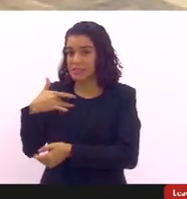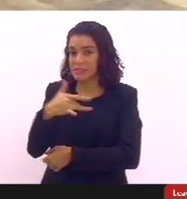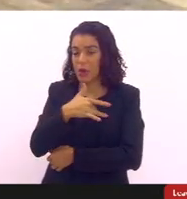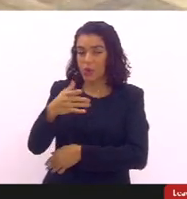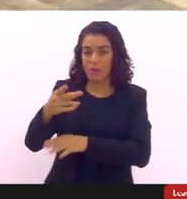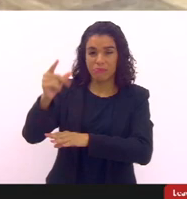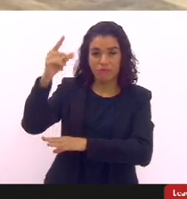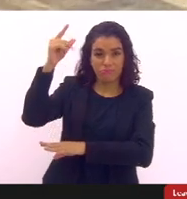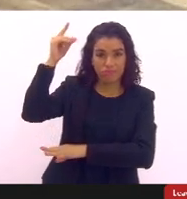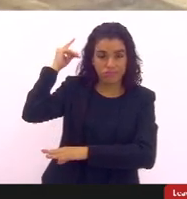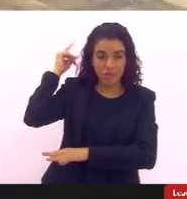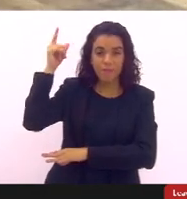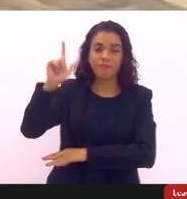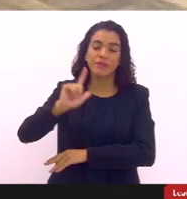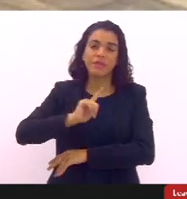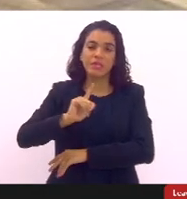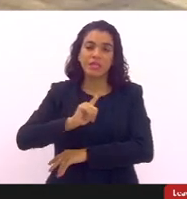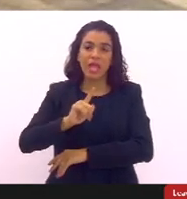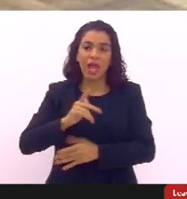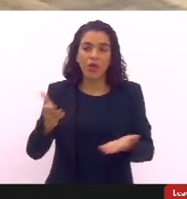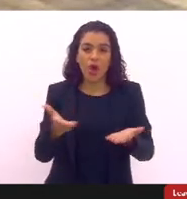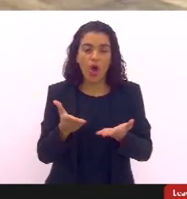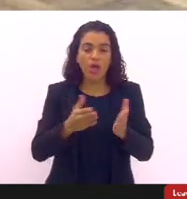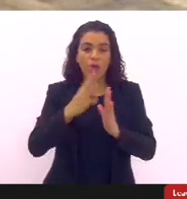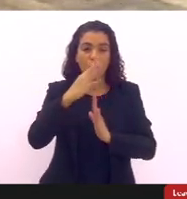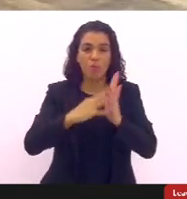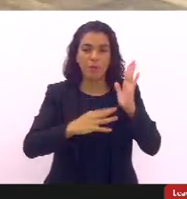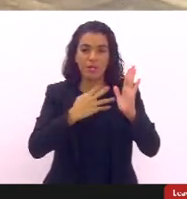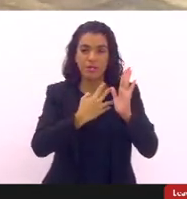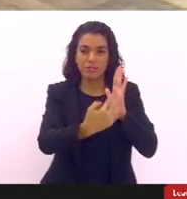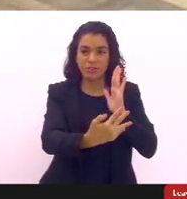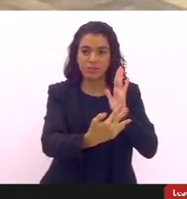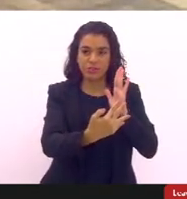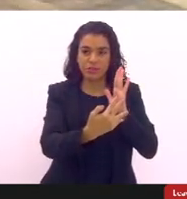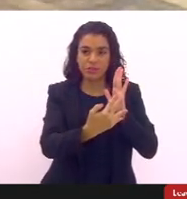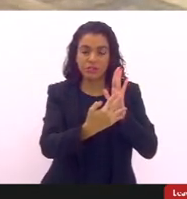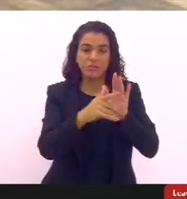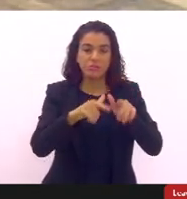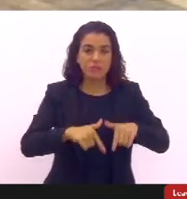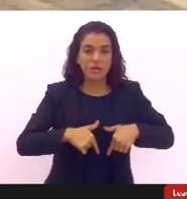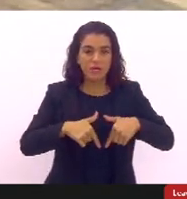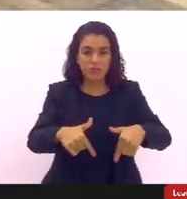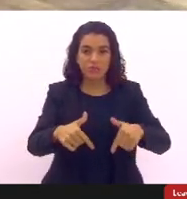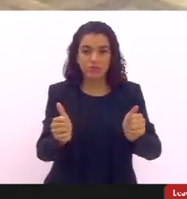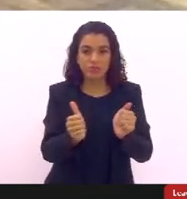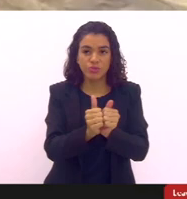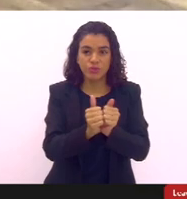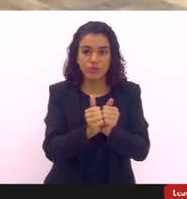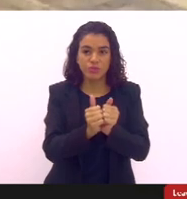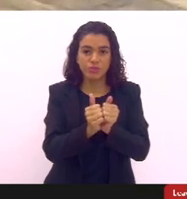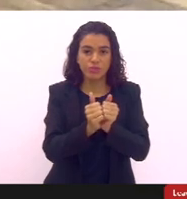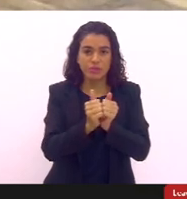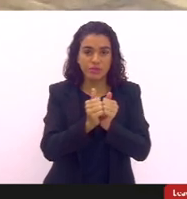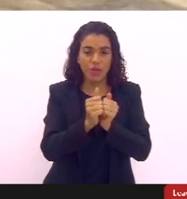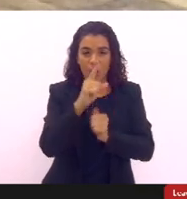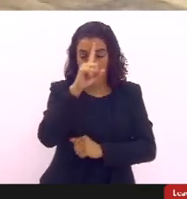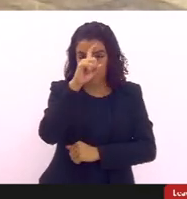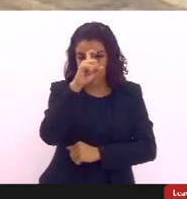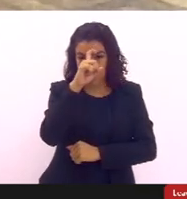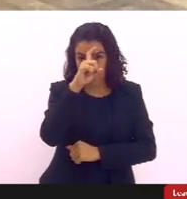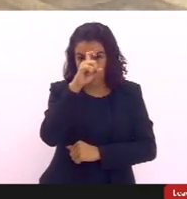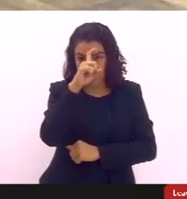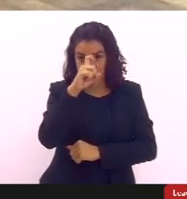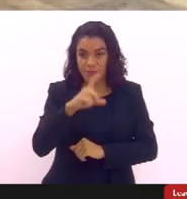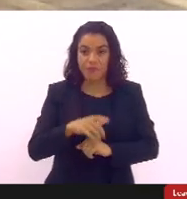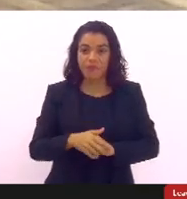época. Está sendo feito um planejamento para atuação junto ao sanatório penal.